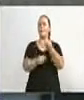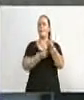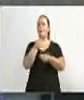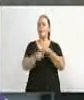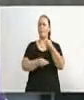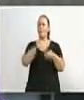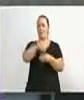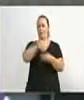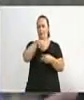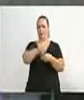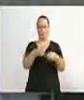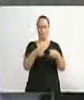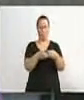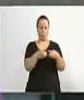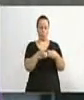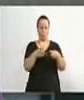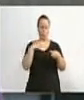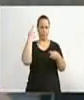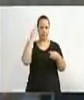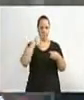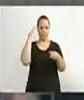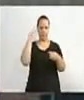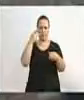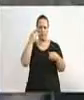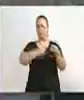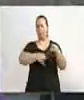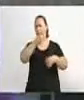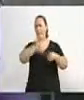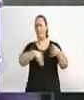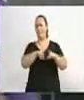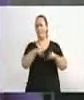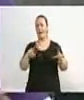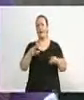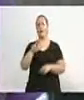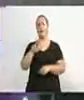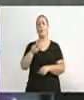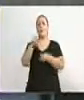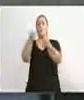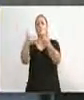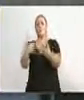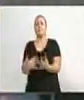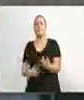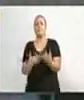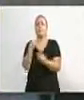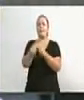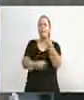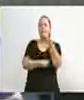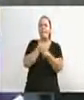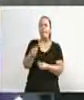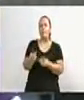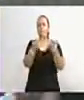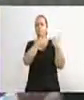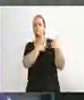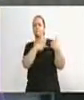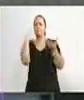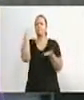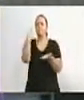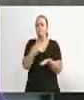classe política e, em momento algum, inclusive na mídia, na imprensa, não se ouve falar do dever, do compromisso,